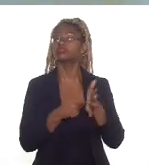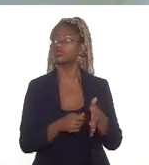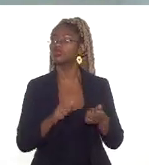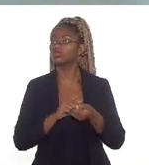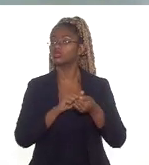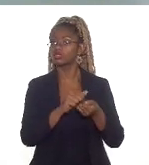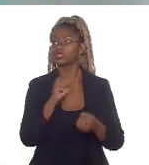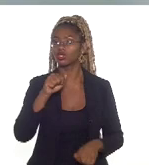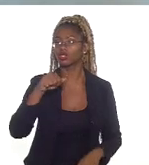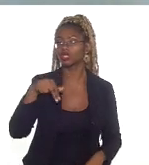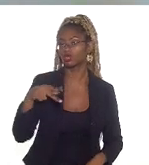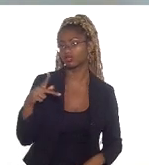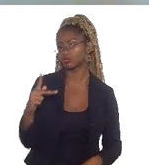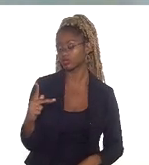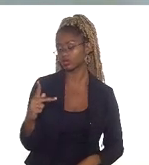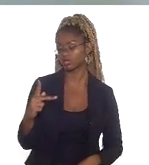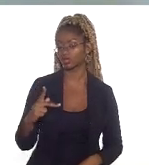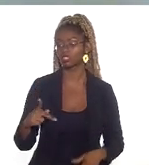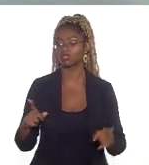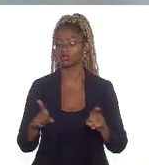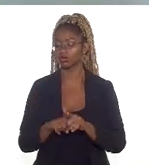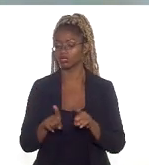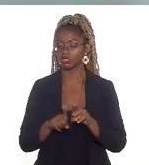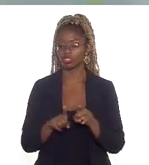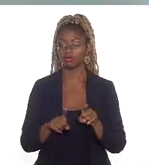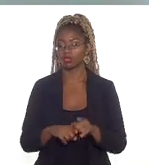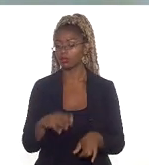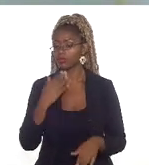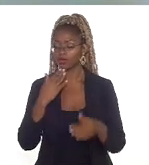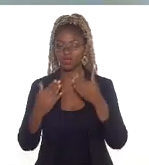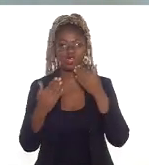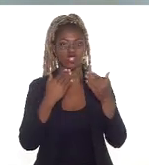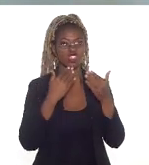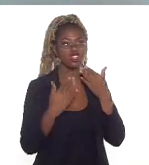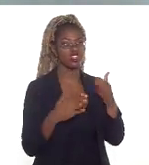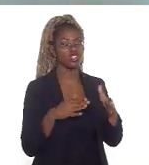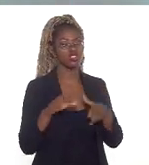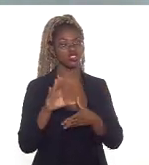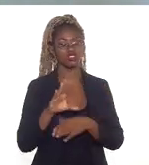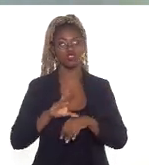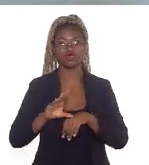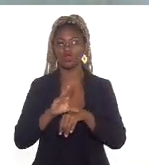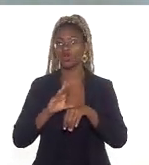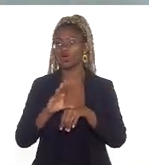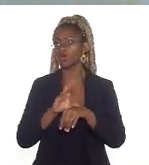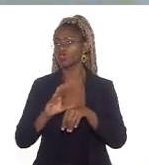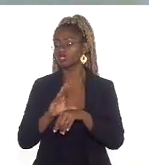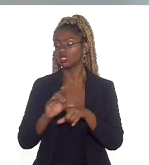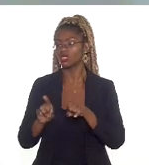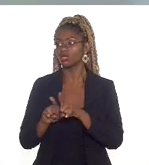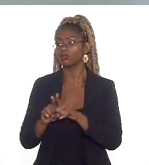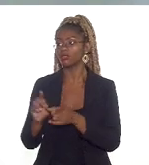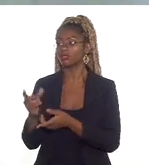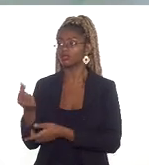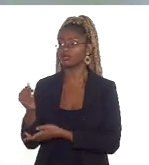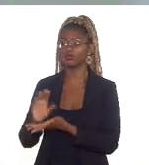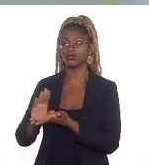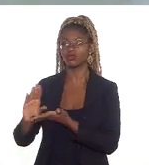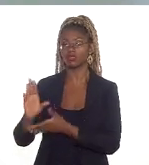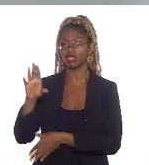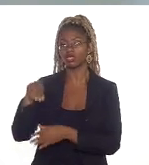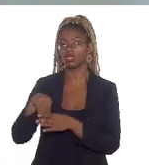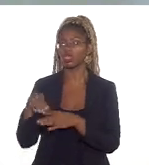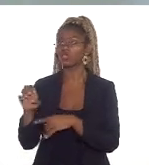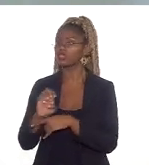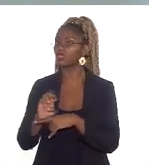à ANP, né, ou postular pela recriação desse conselho, postular para pelos investimentos sejam feitos aqui dentro do